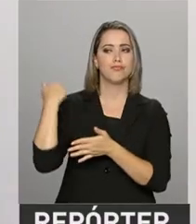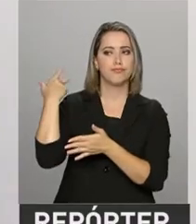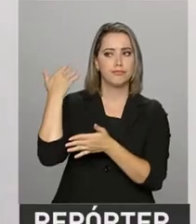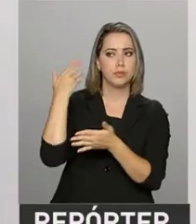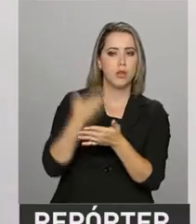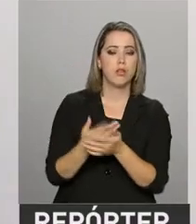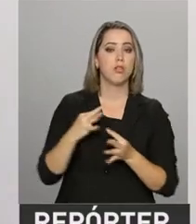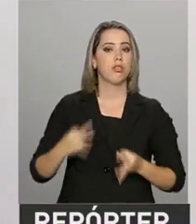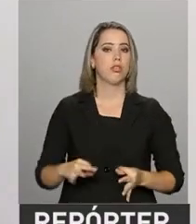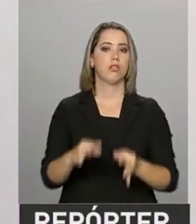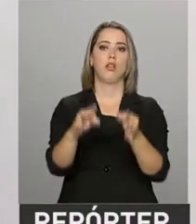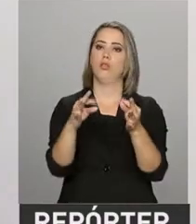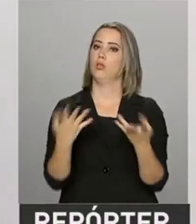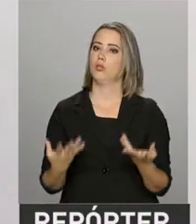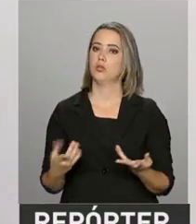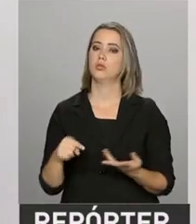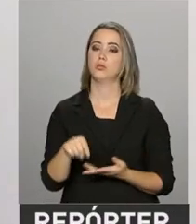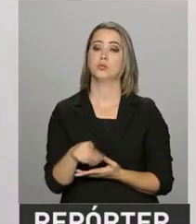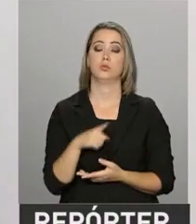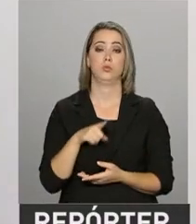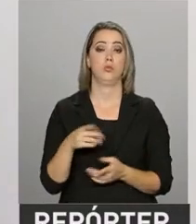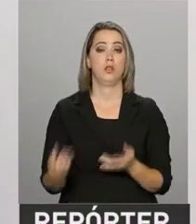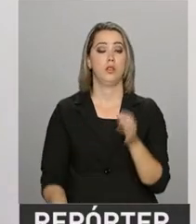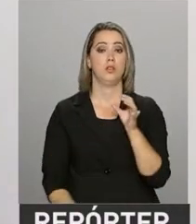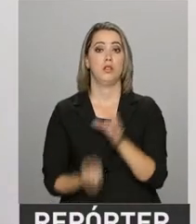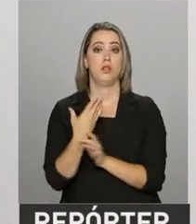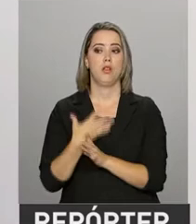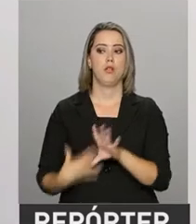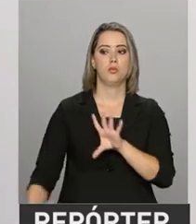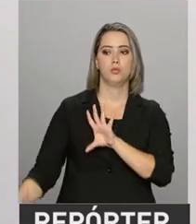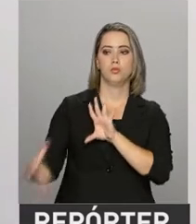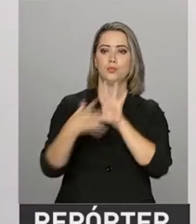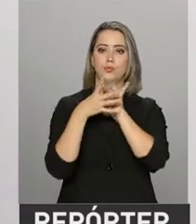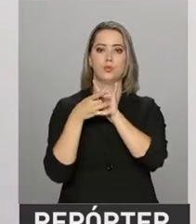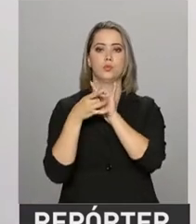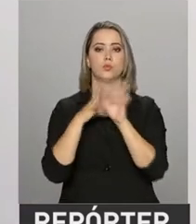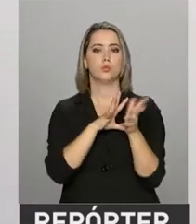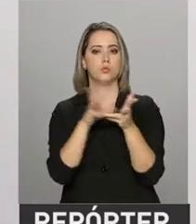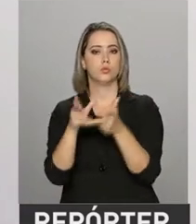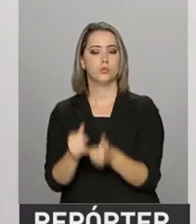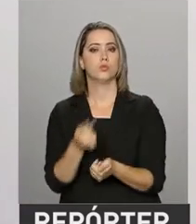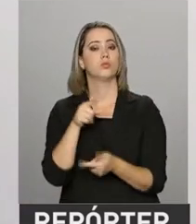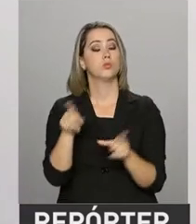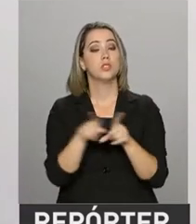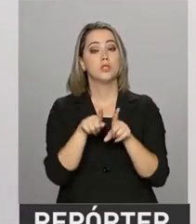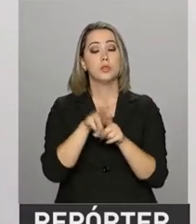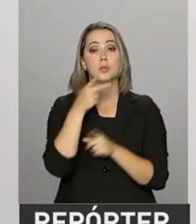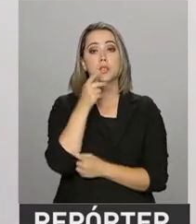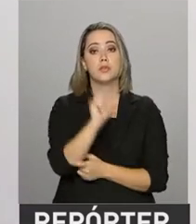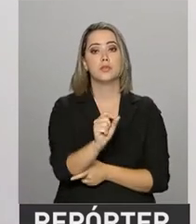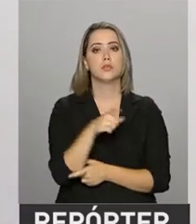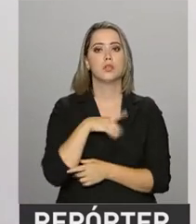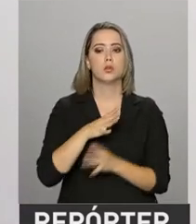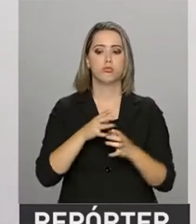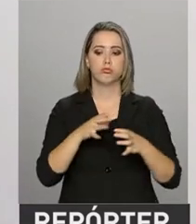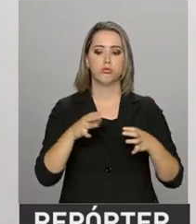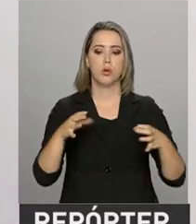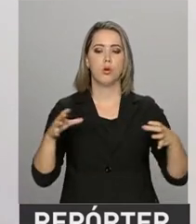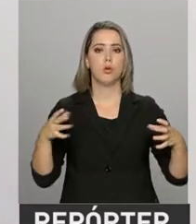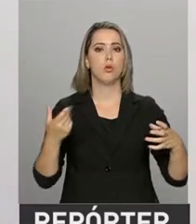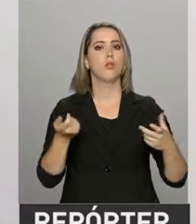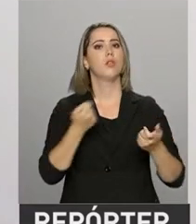tecnologia de última geração e assim criar um intercâmbio vibrante taro aso disse ainda que por ser o maior centro econômico